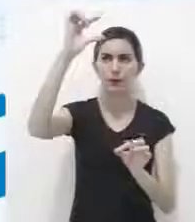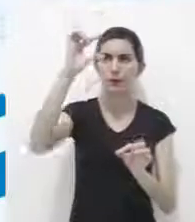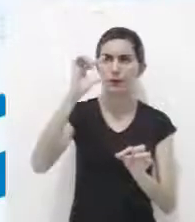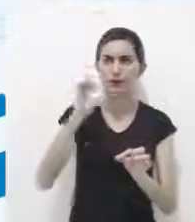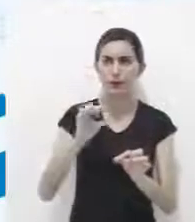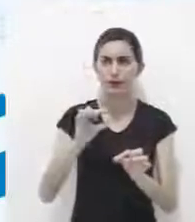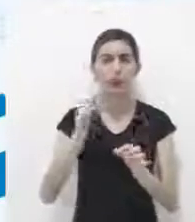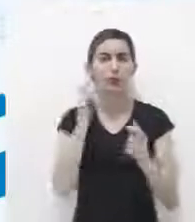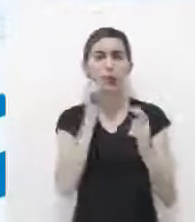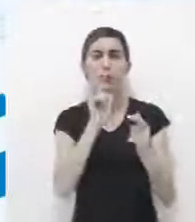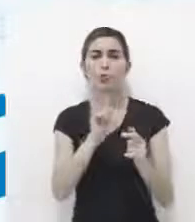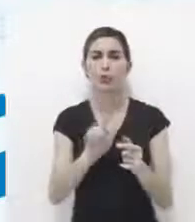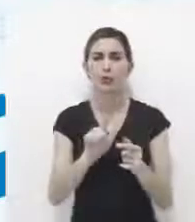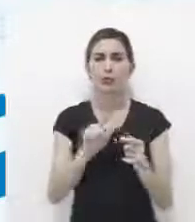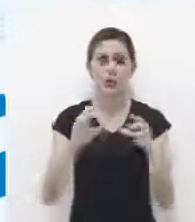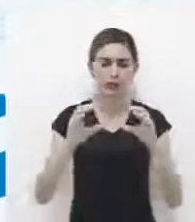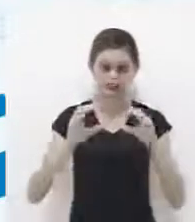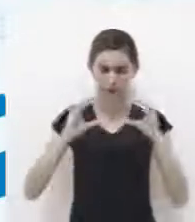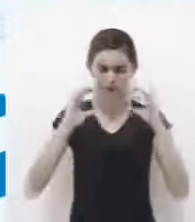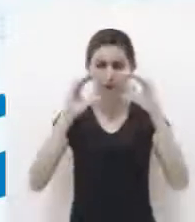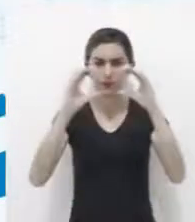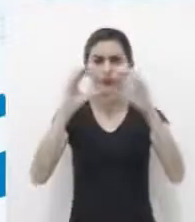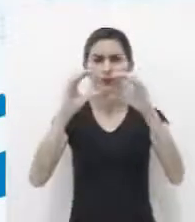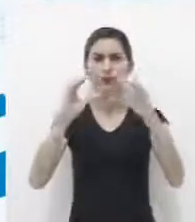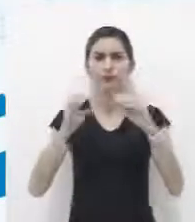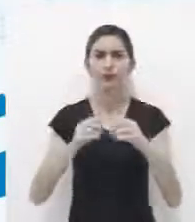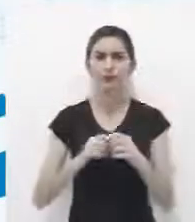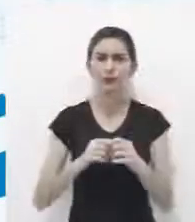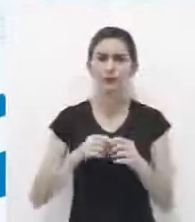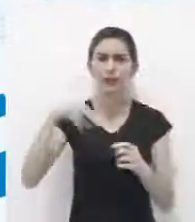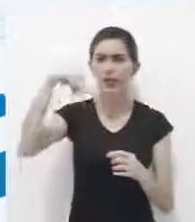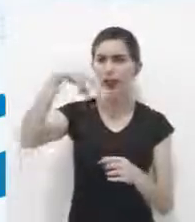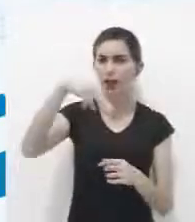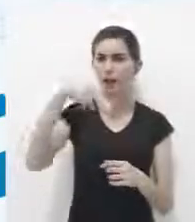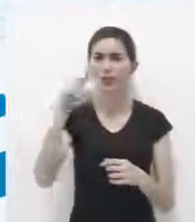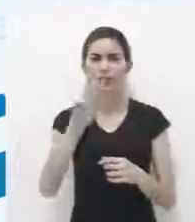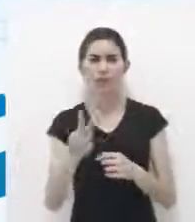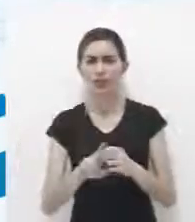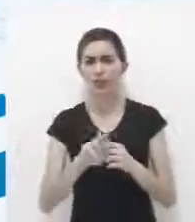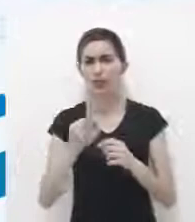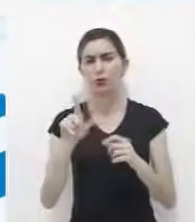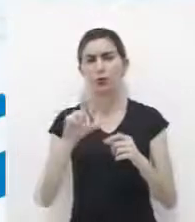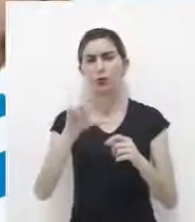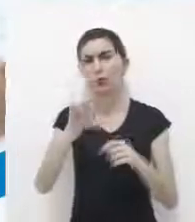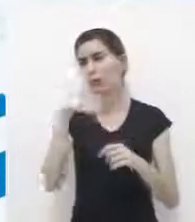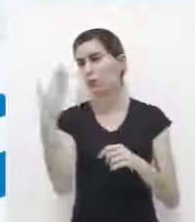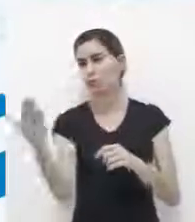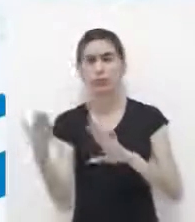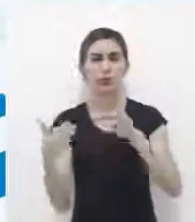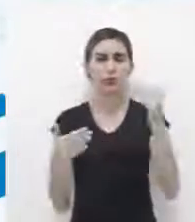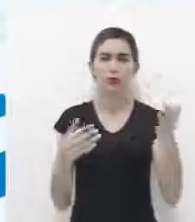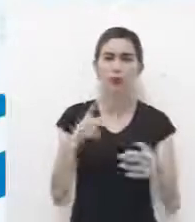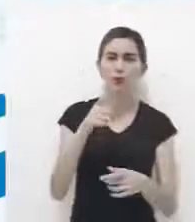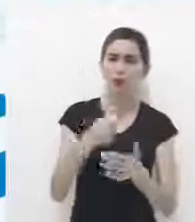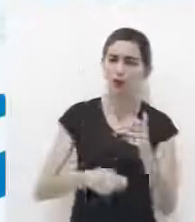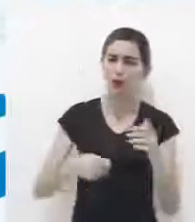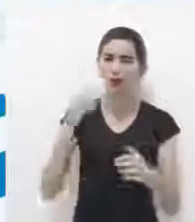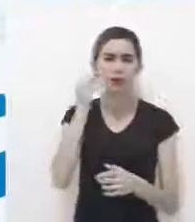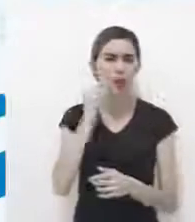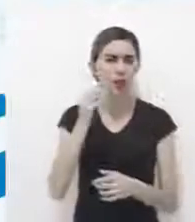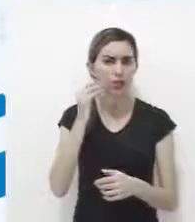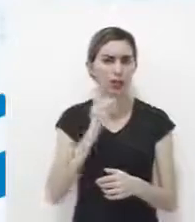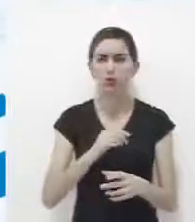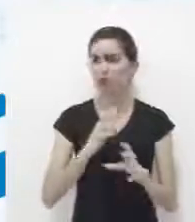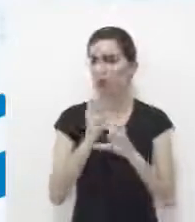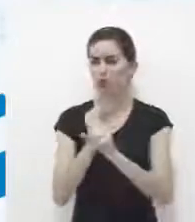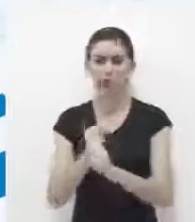da diagonal que consiga se encaixar N vezes no lado. Por mais que